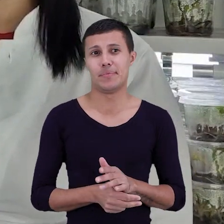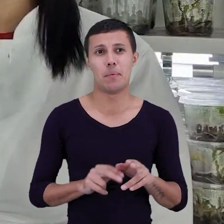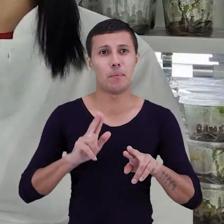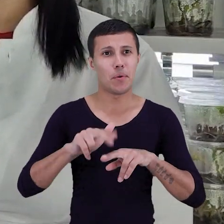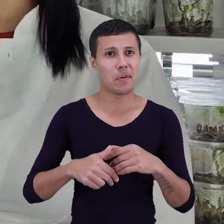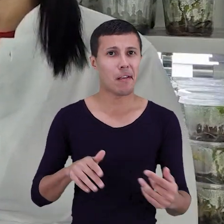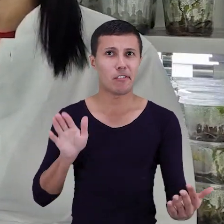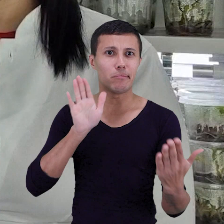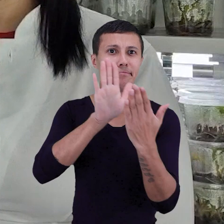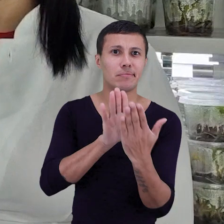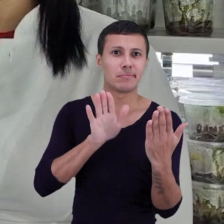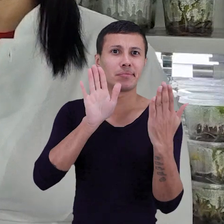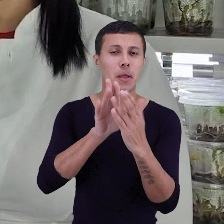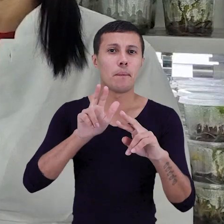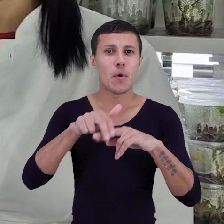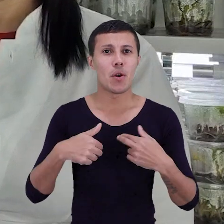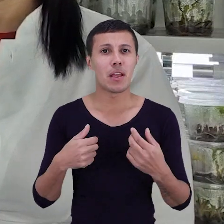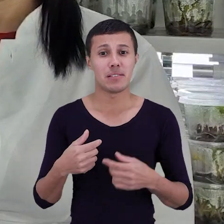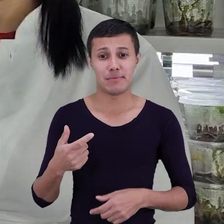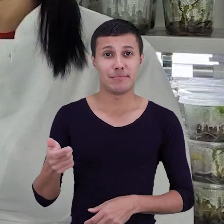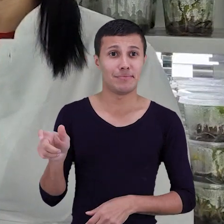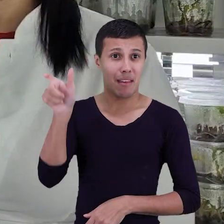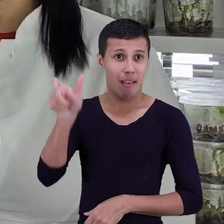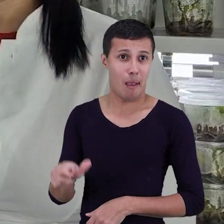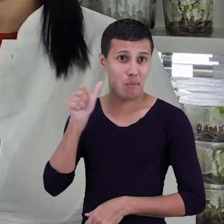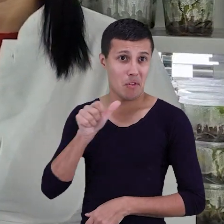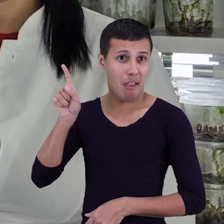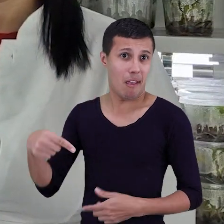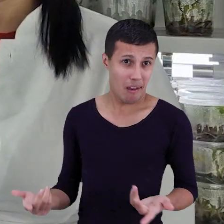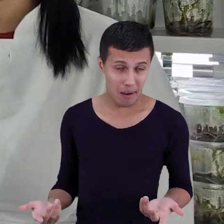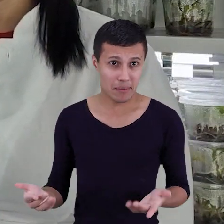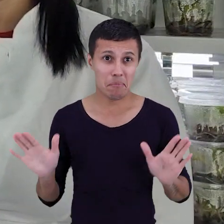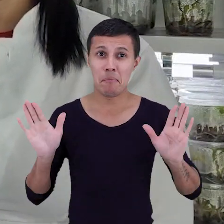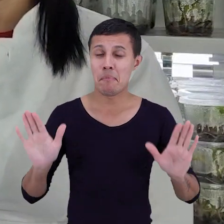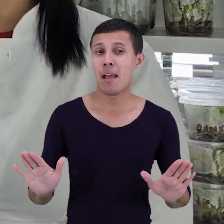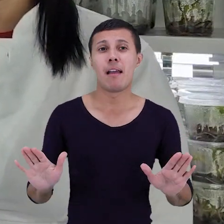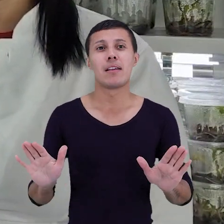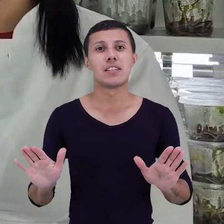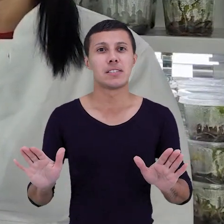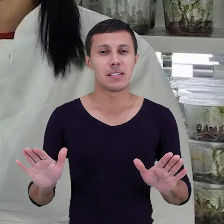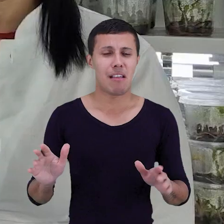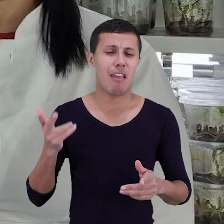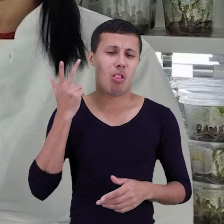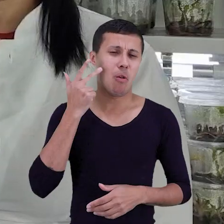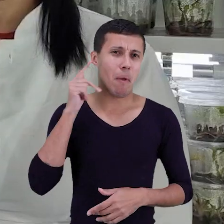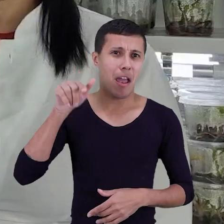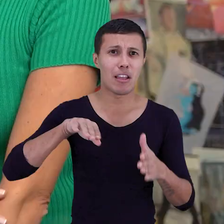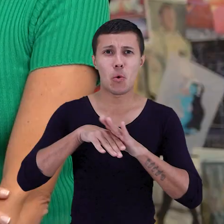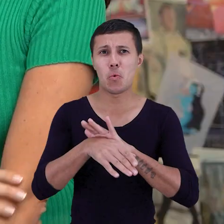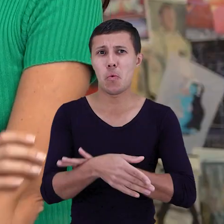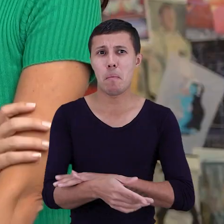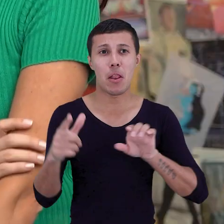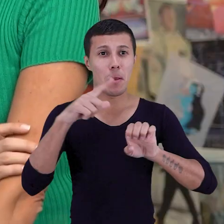vai esbarrar em relação a ser mulheres. Mas já é algo muito comum no